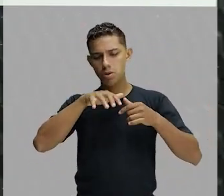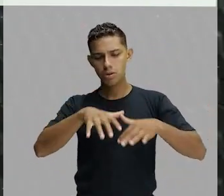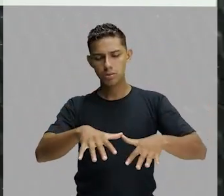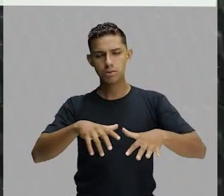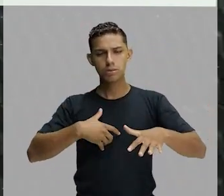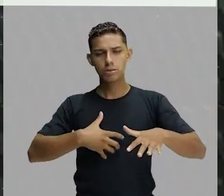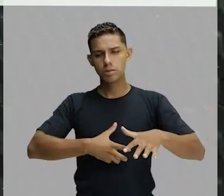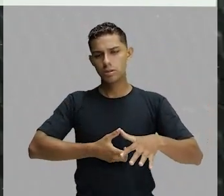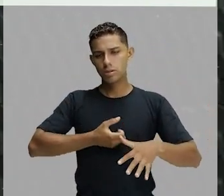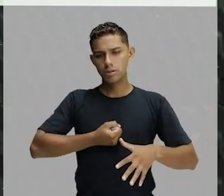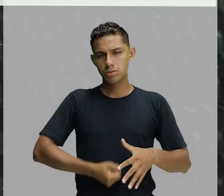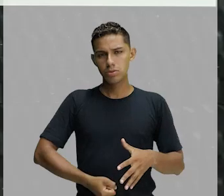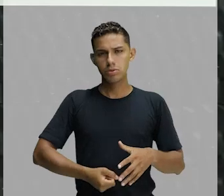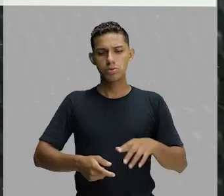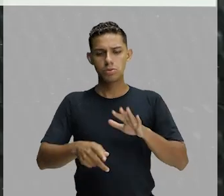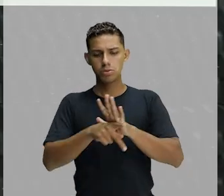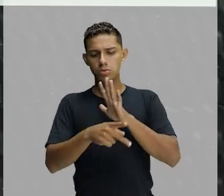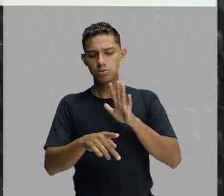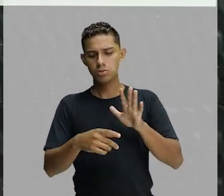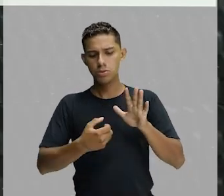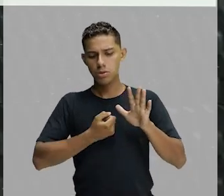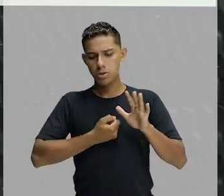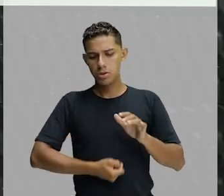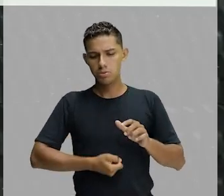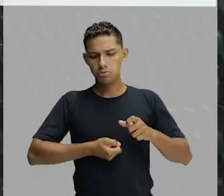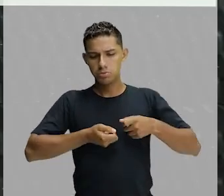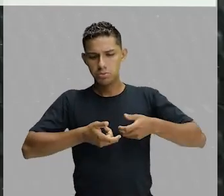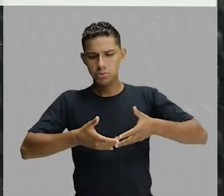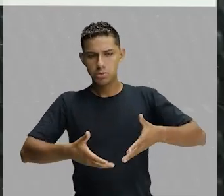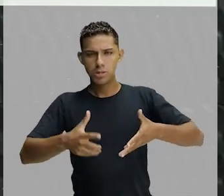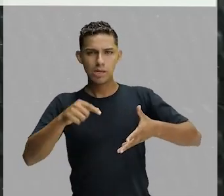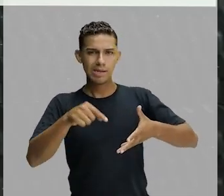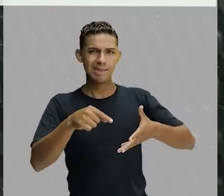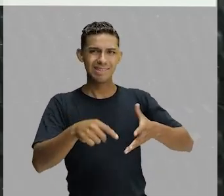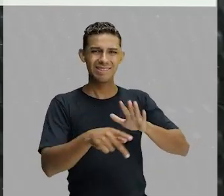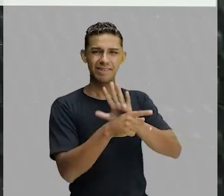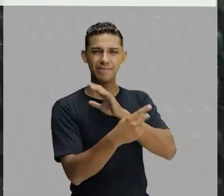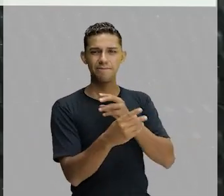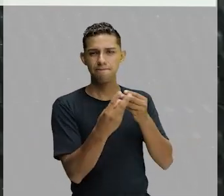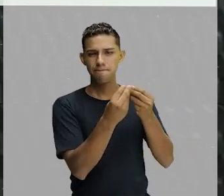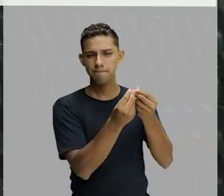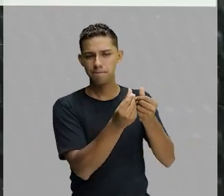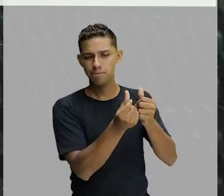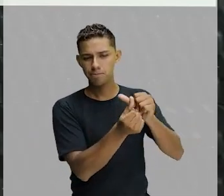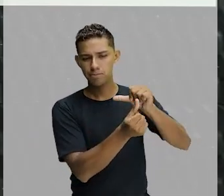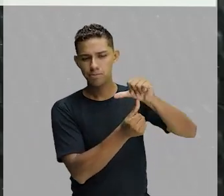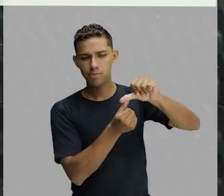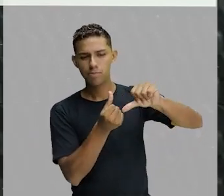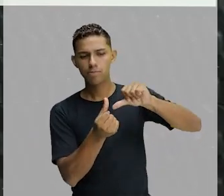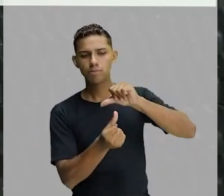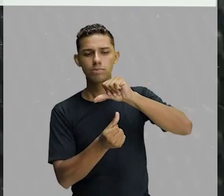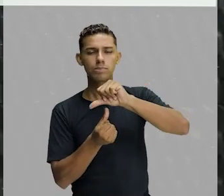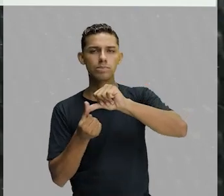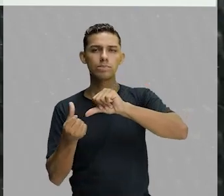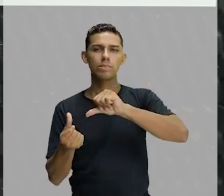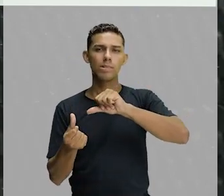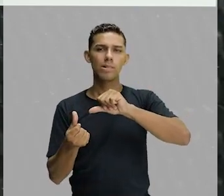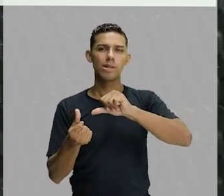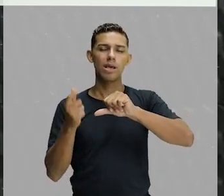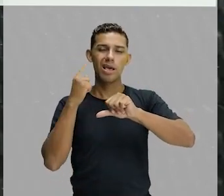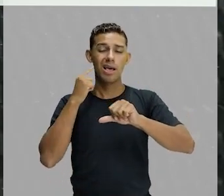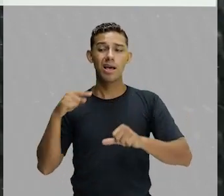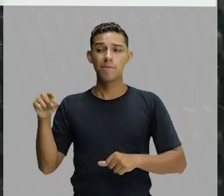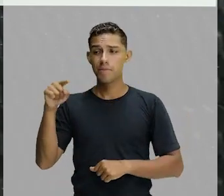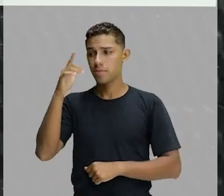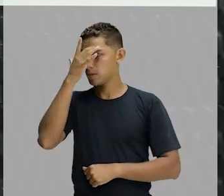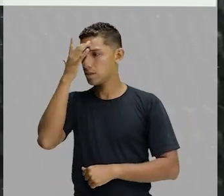são adubos que já sofreram o que a gente chama de uma prévia decomposição, certo? Para que o cara que